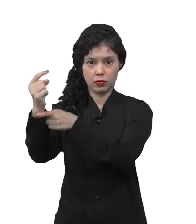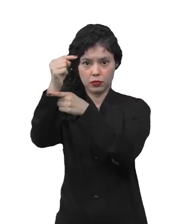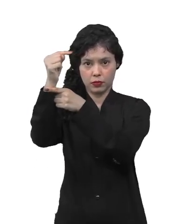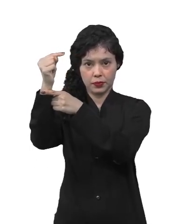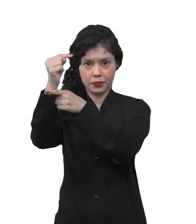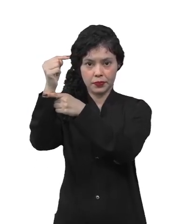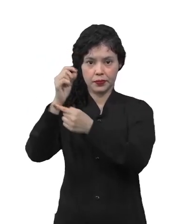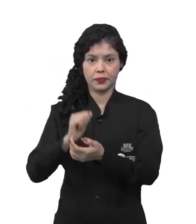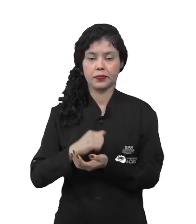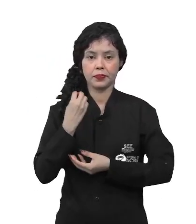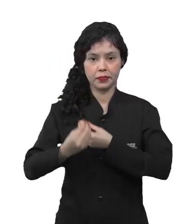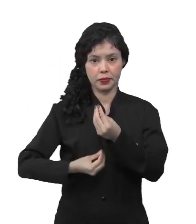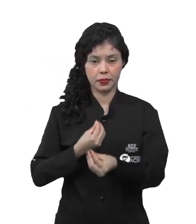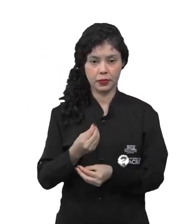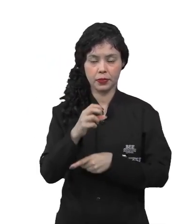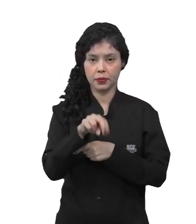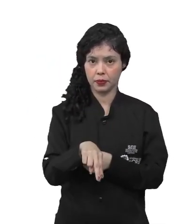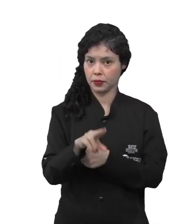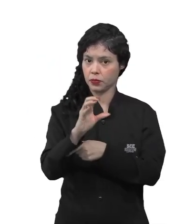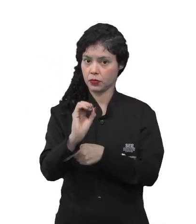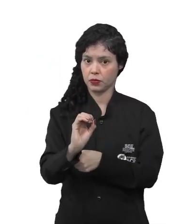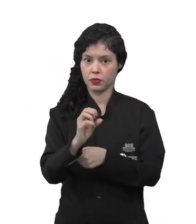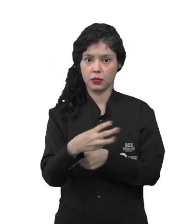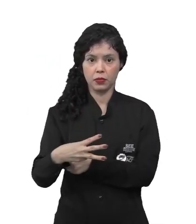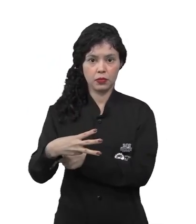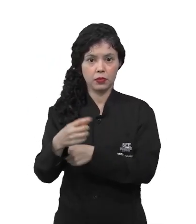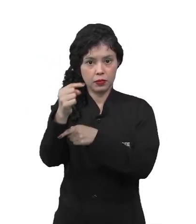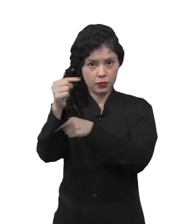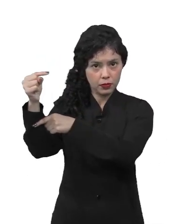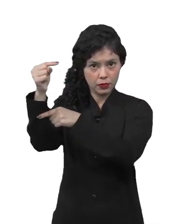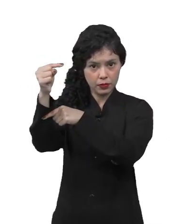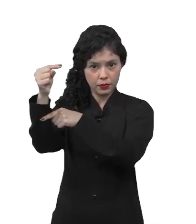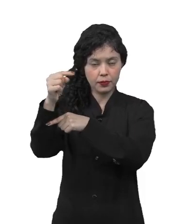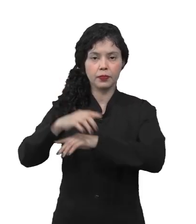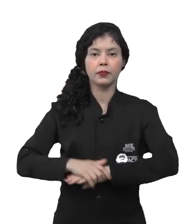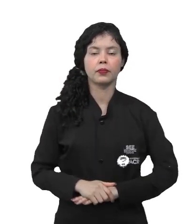NO2- como NO3-.